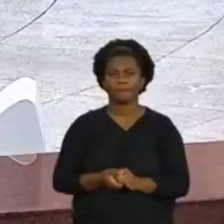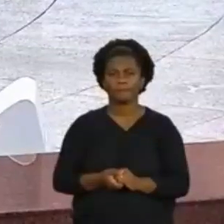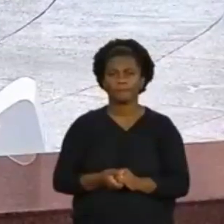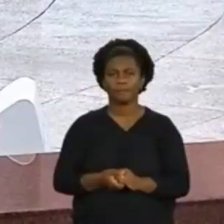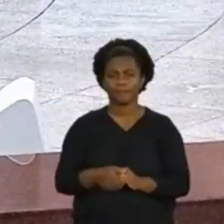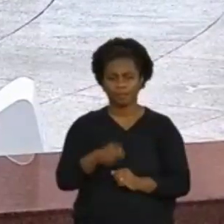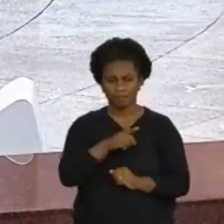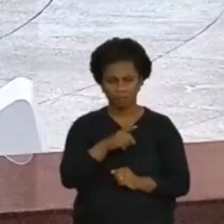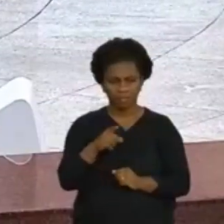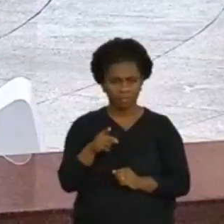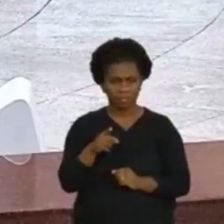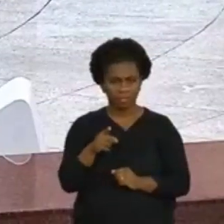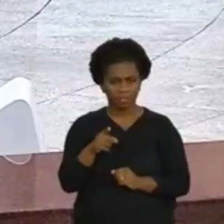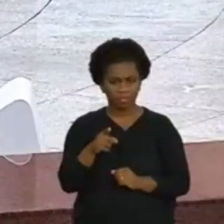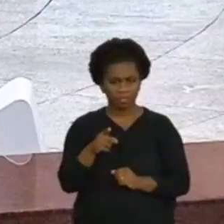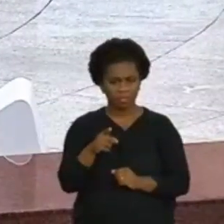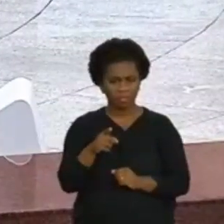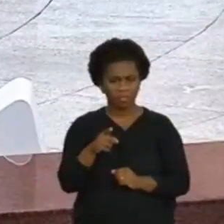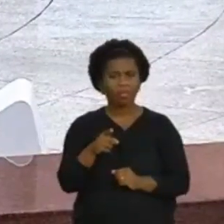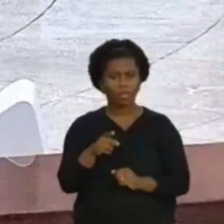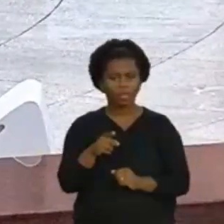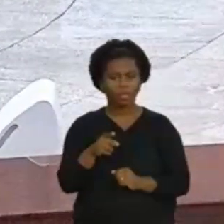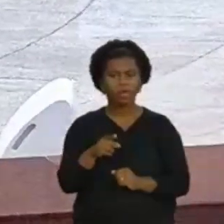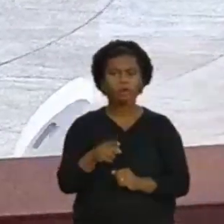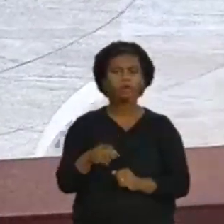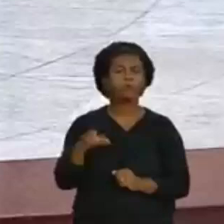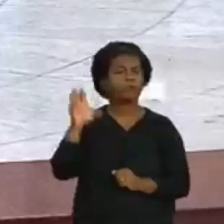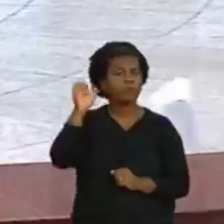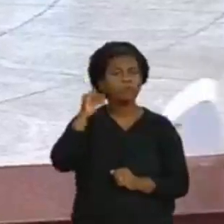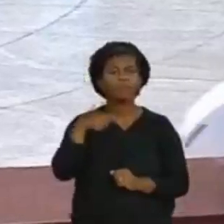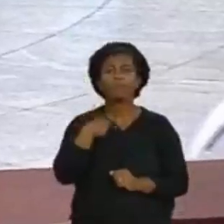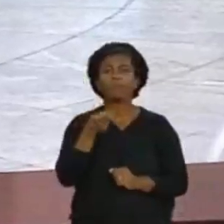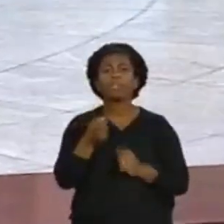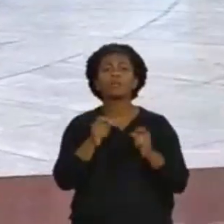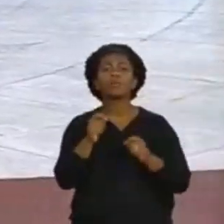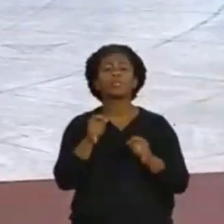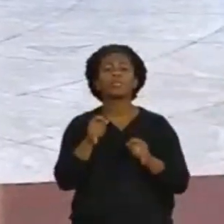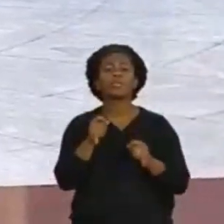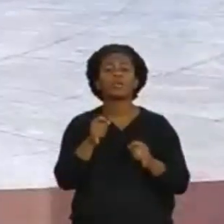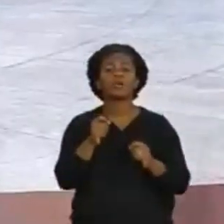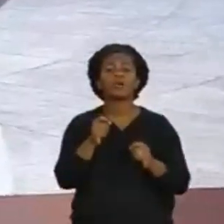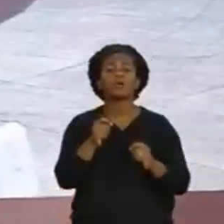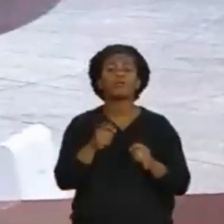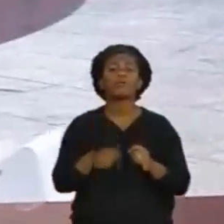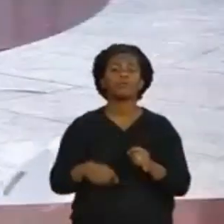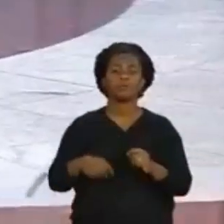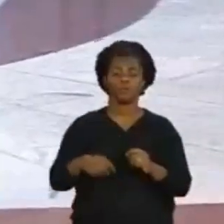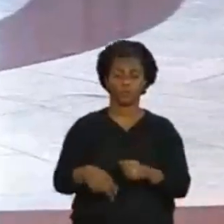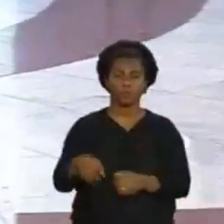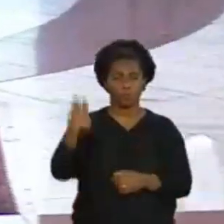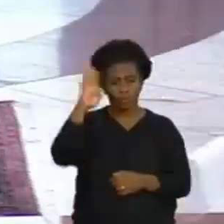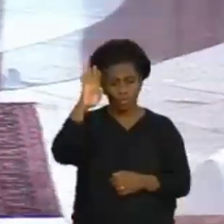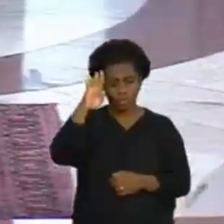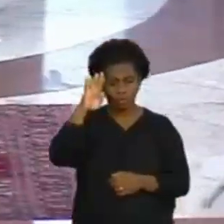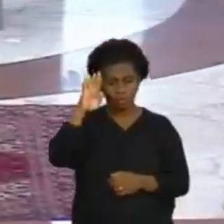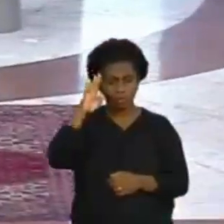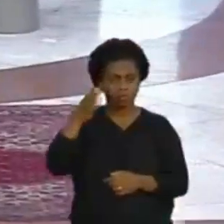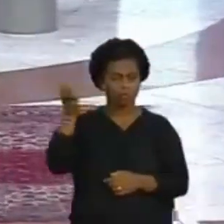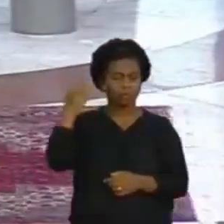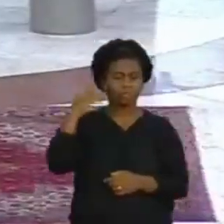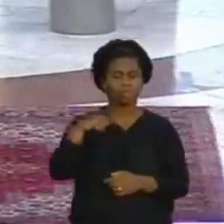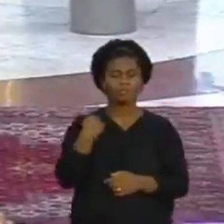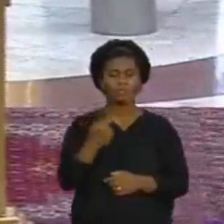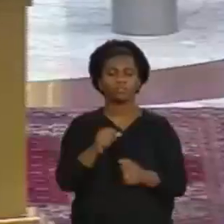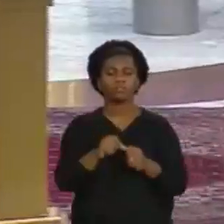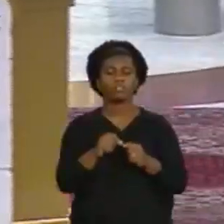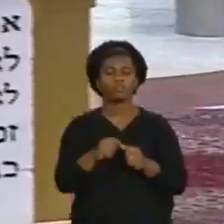ouviu eu falar na quarta-feira passada, nós fizemos uma série de 7 alertas da salvação, né?